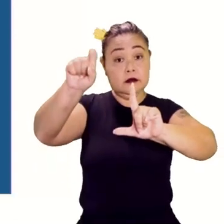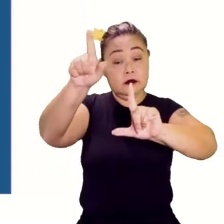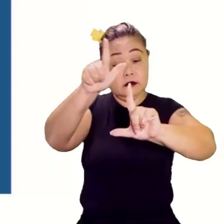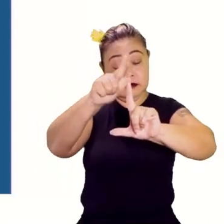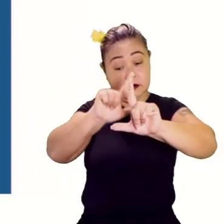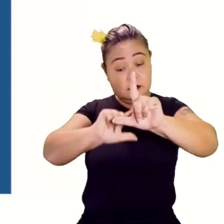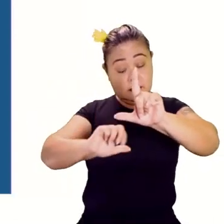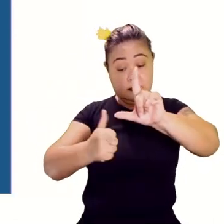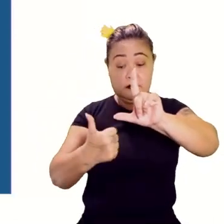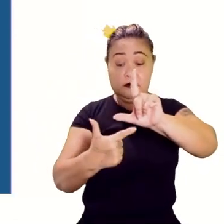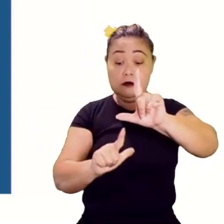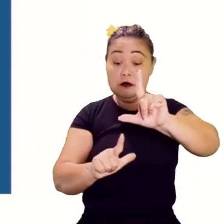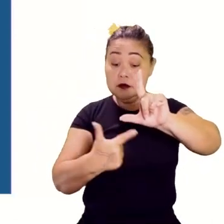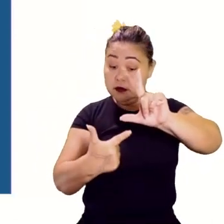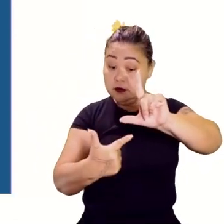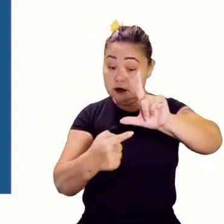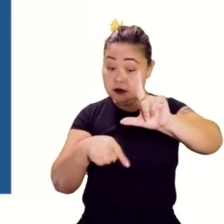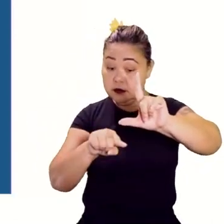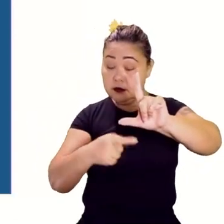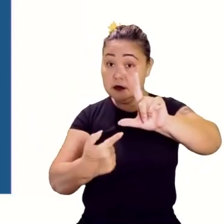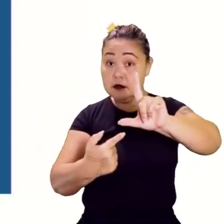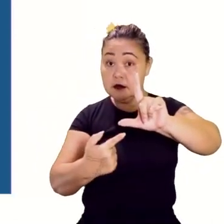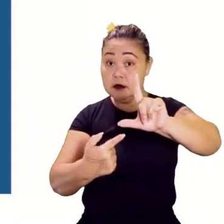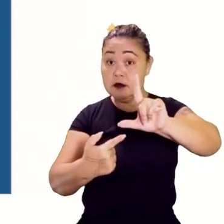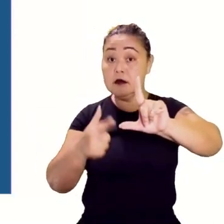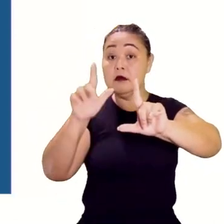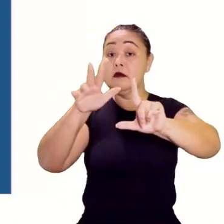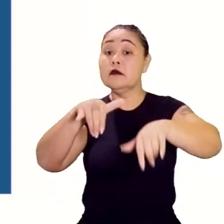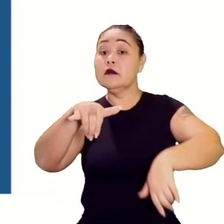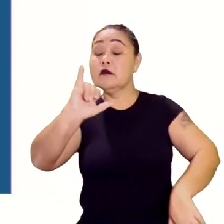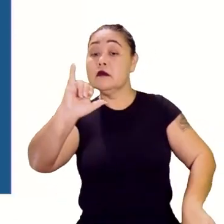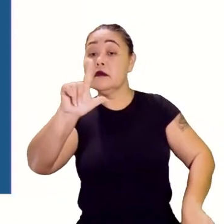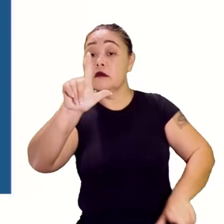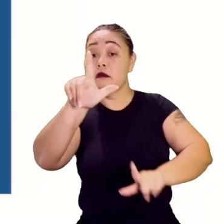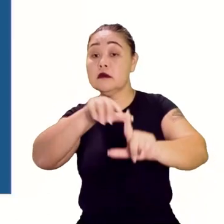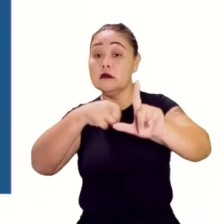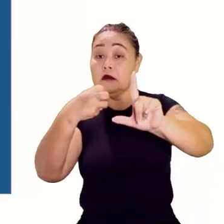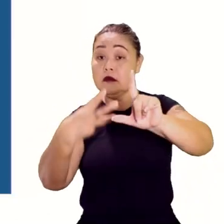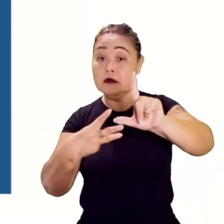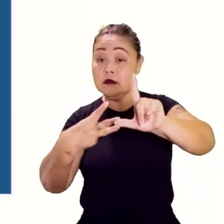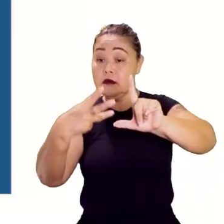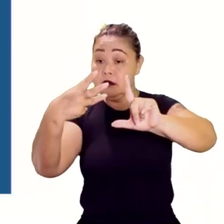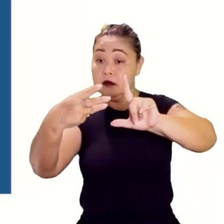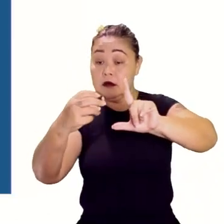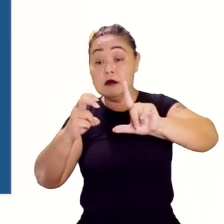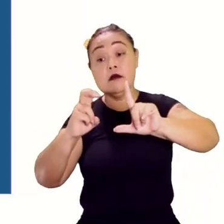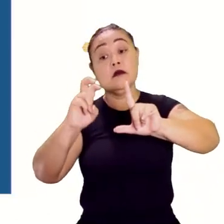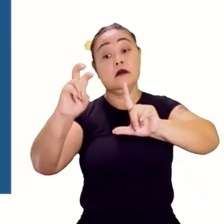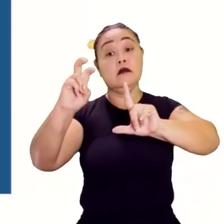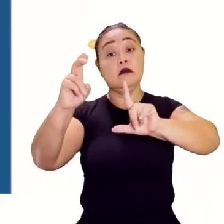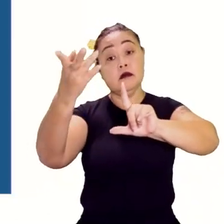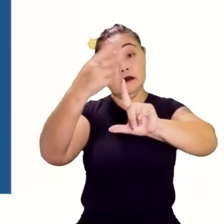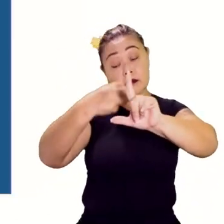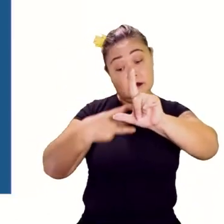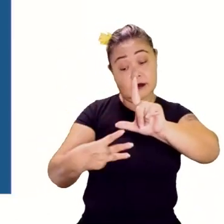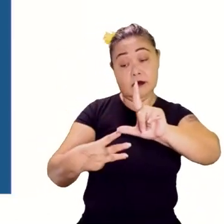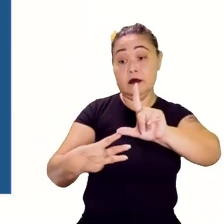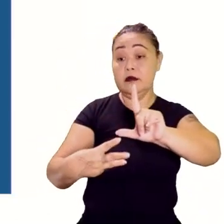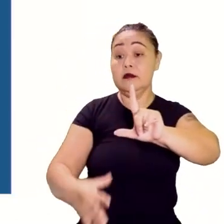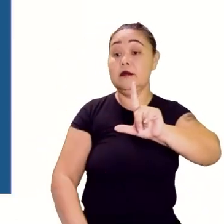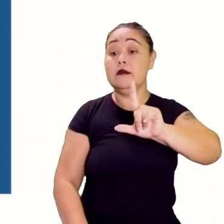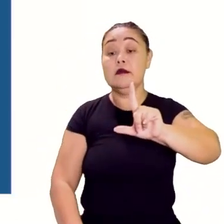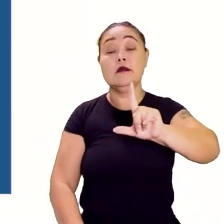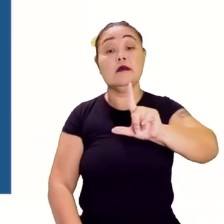elevado a 8 na base 2 e y igual ao logaritmo de 3 elevado a 5...